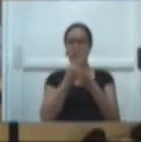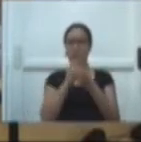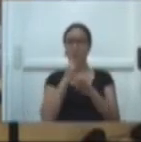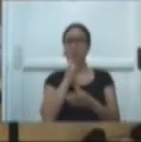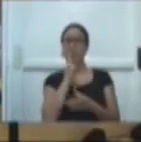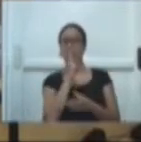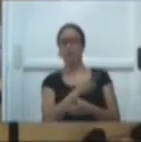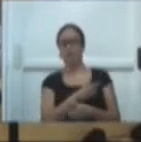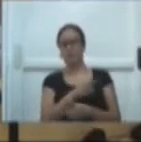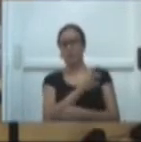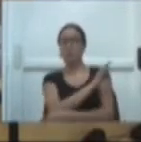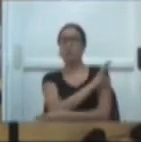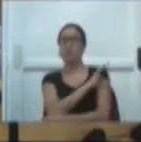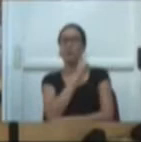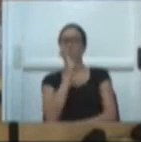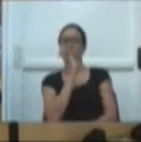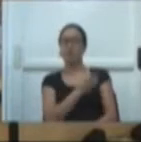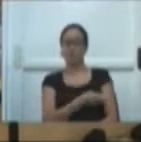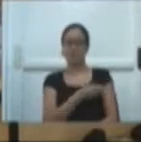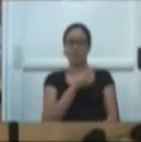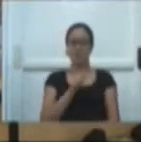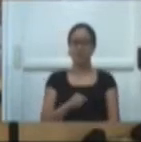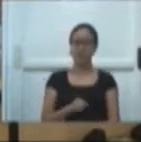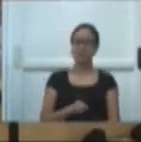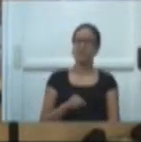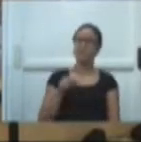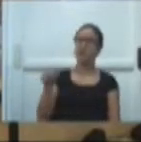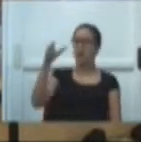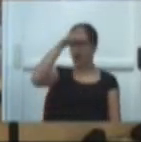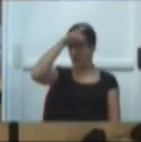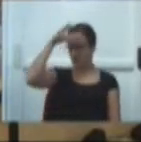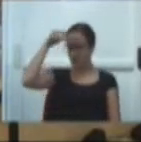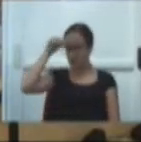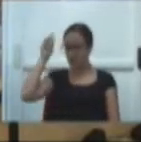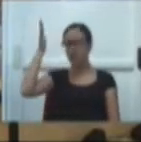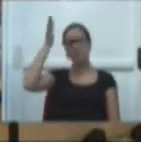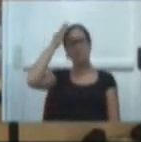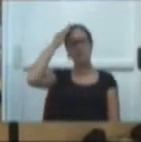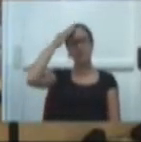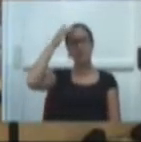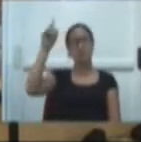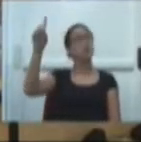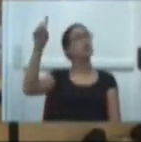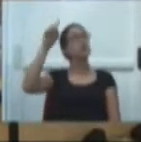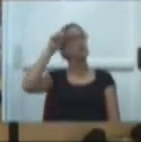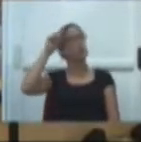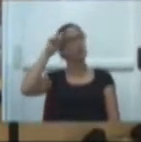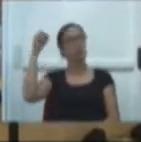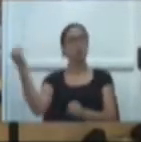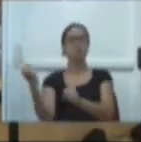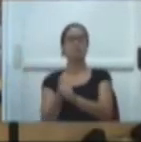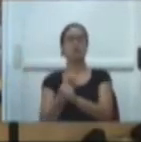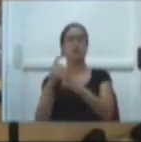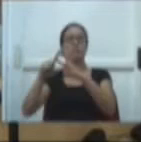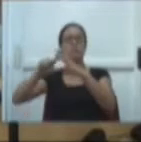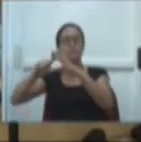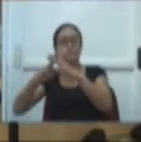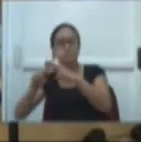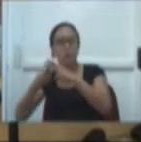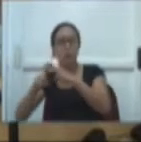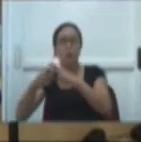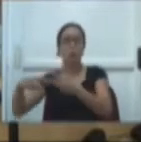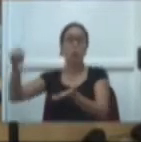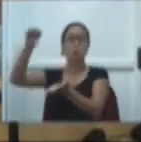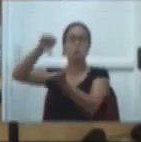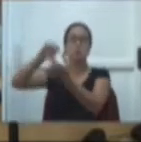Municipal de Limeira tem previsão para a manutenção do Centro Comunitário Francisco Dragone, localizado no bairro Teixeira